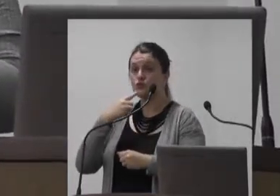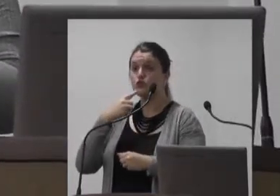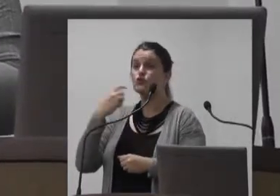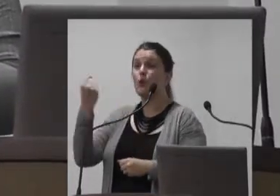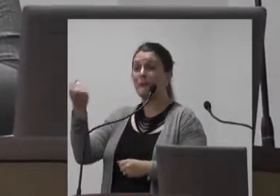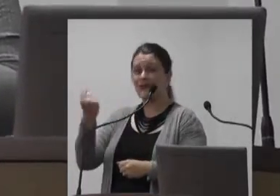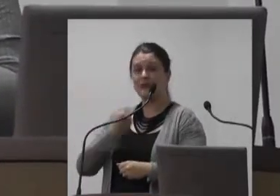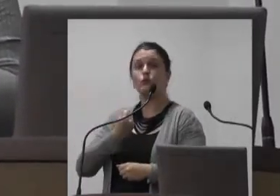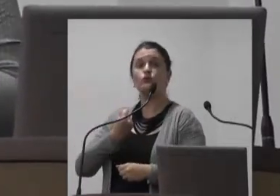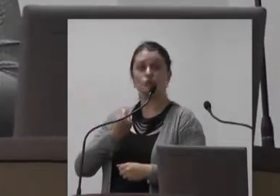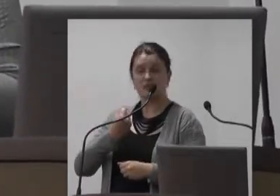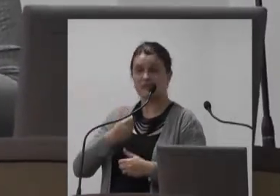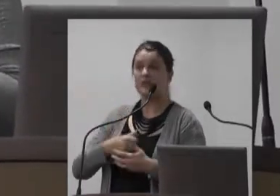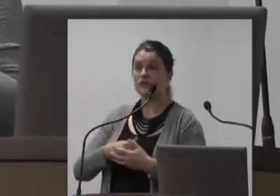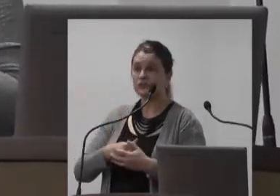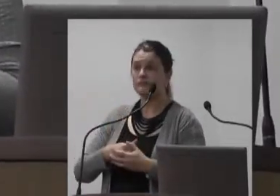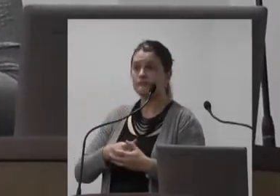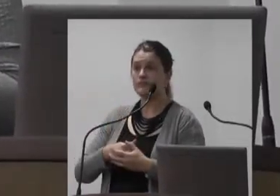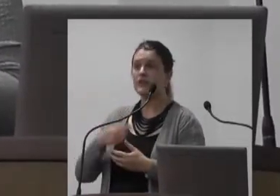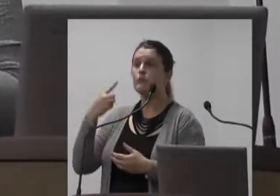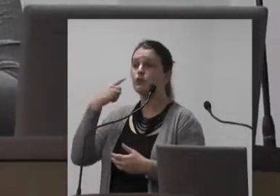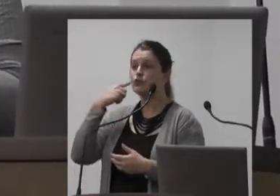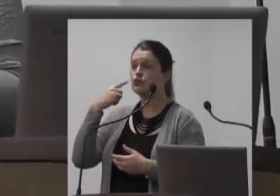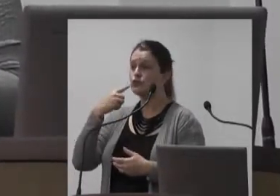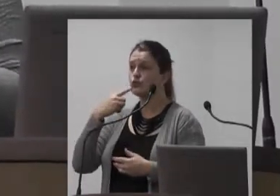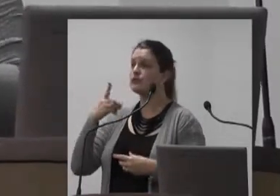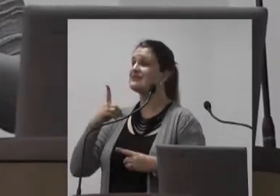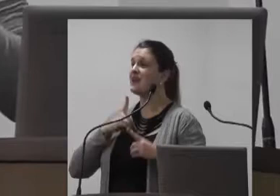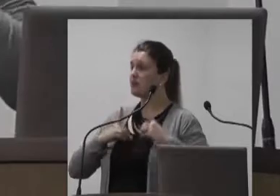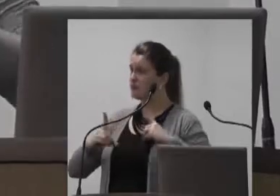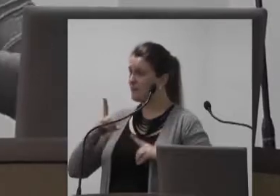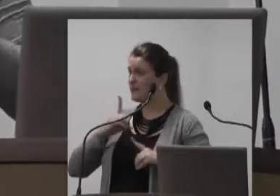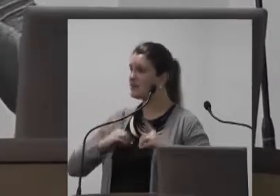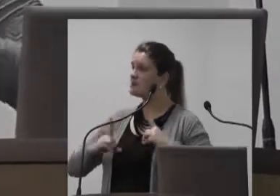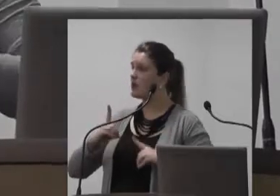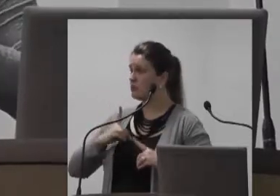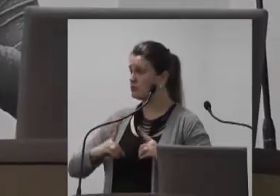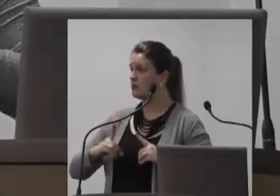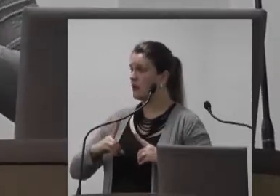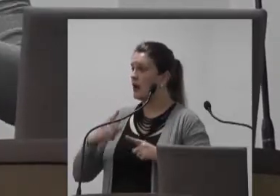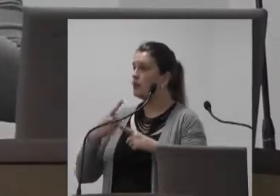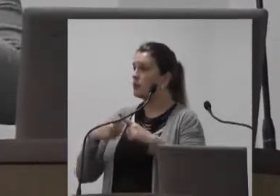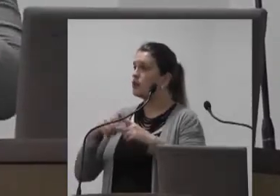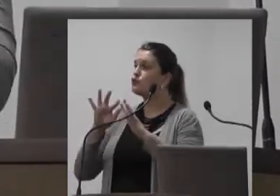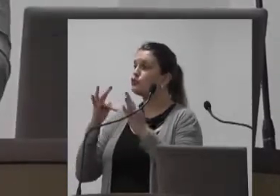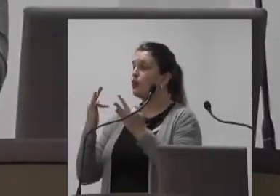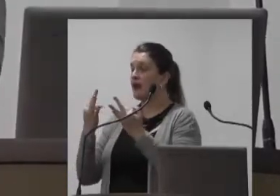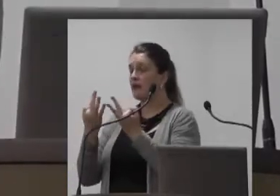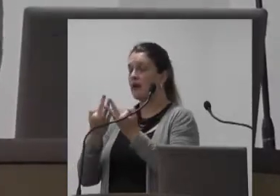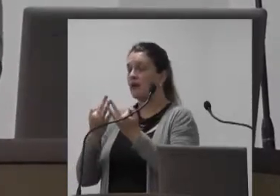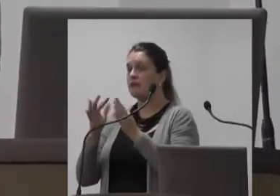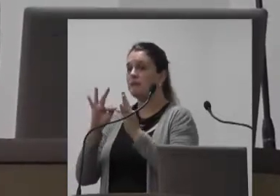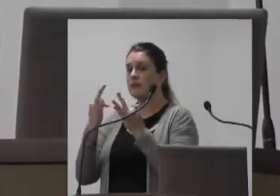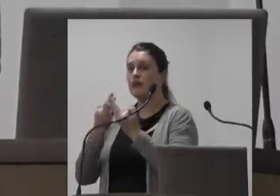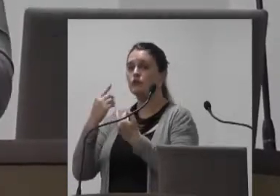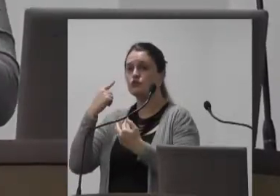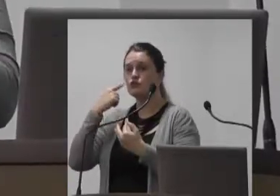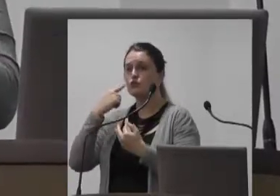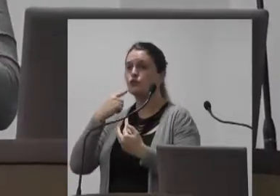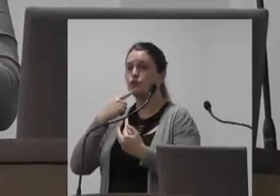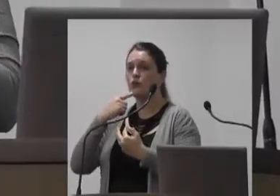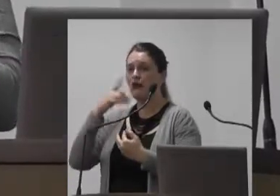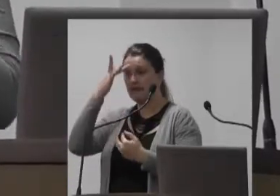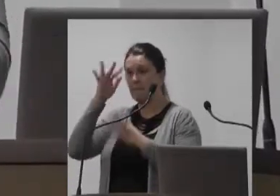muitos surdos cometam o suicídio, que muitos surdos tenham depressão, porque a família